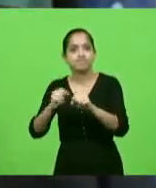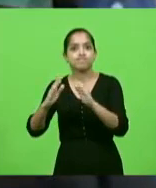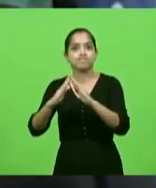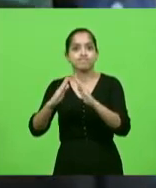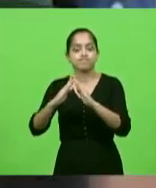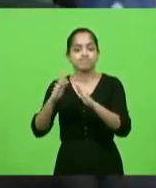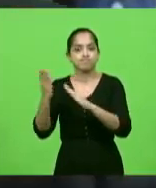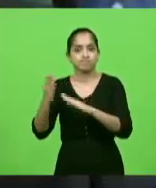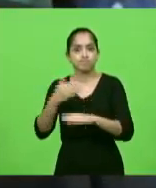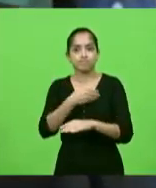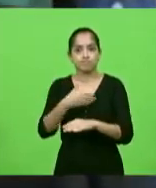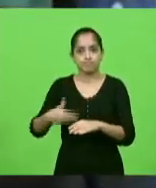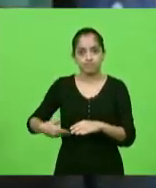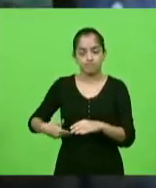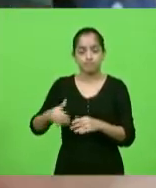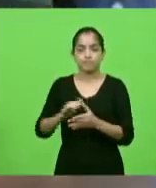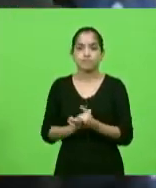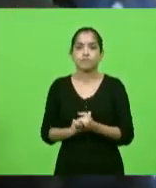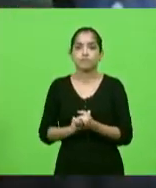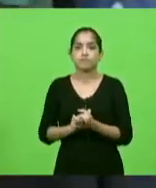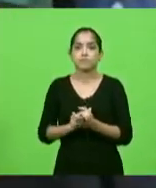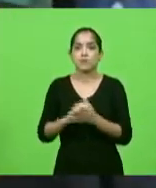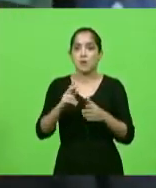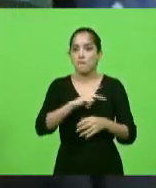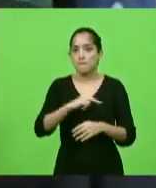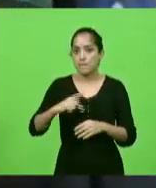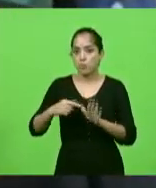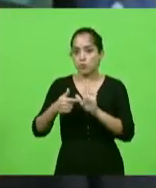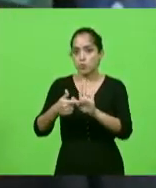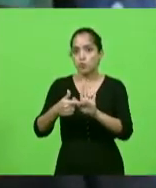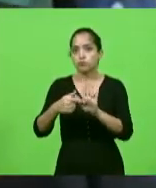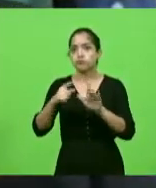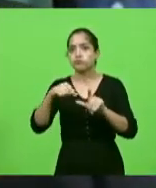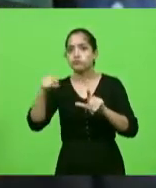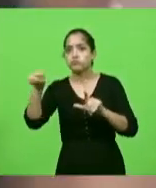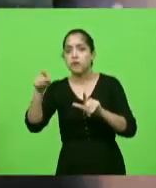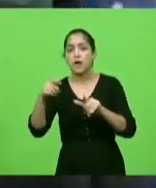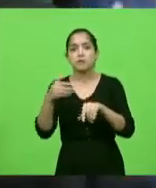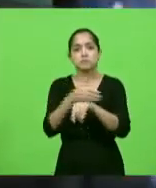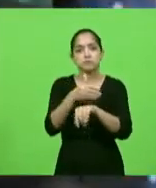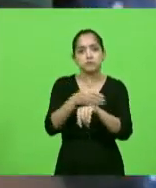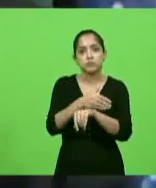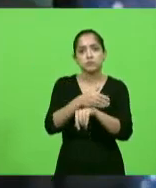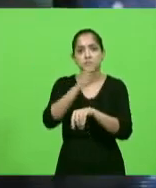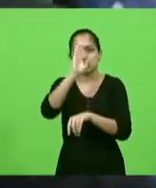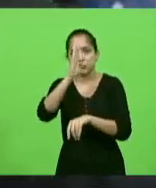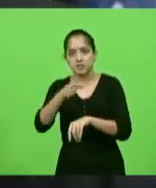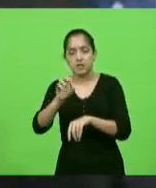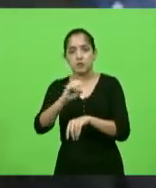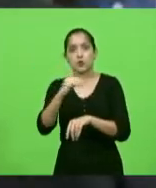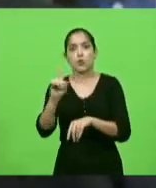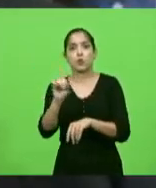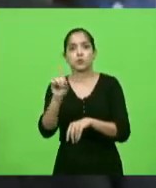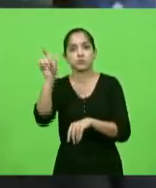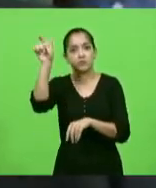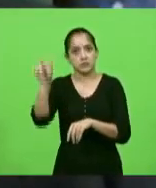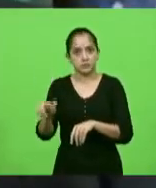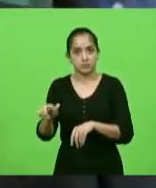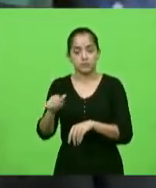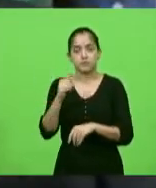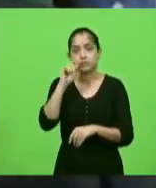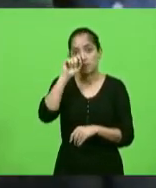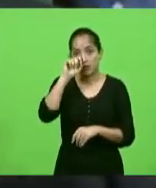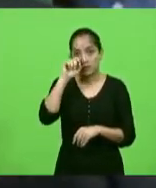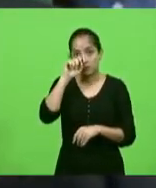casa do nome distinto público não corre e que não trouxe nenhum barco indicativo da participação direta ou indireta dobrável que